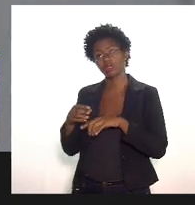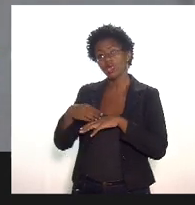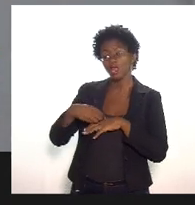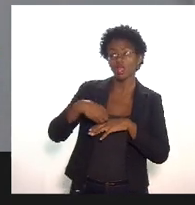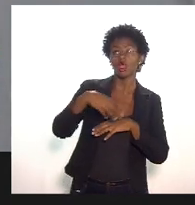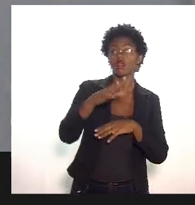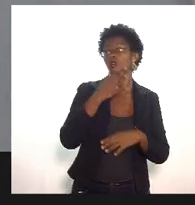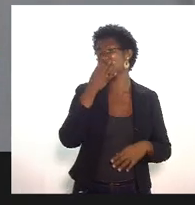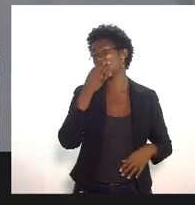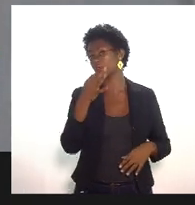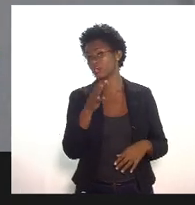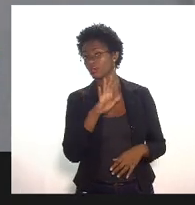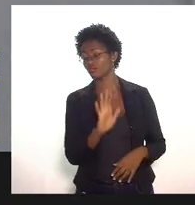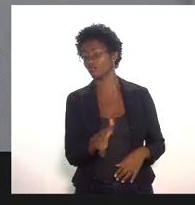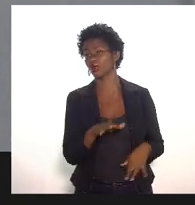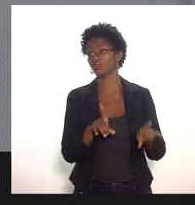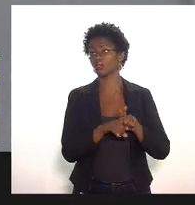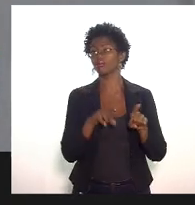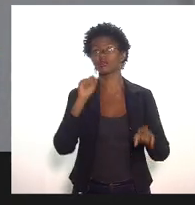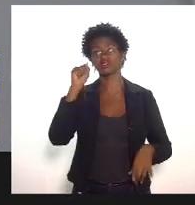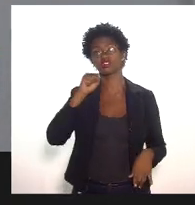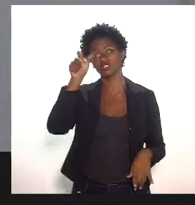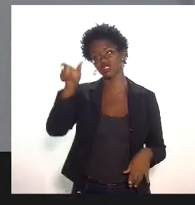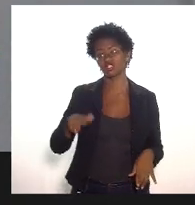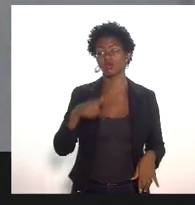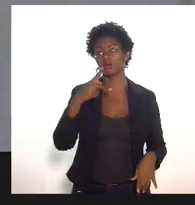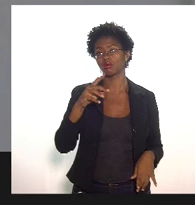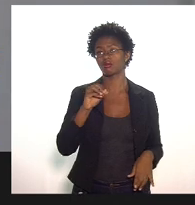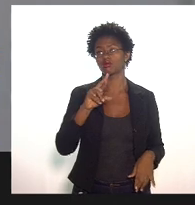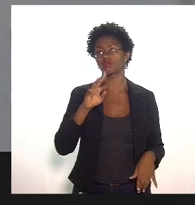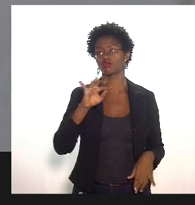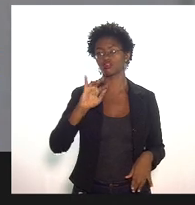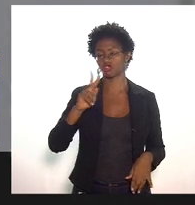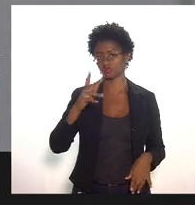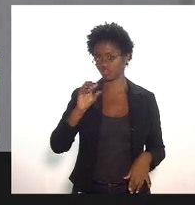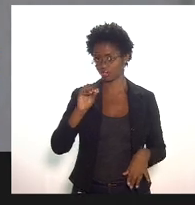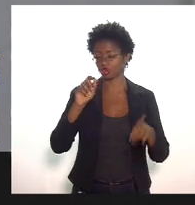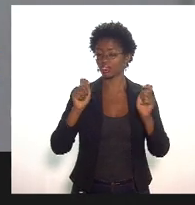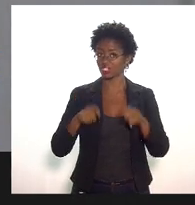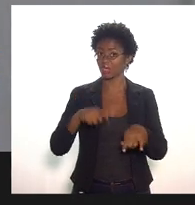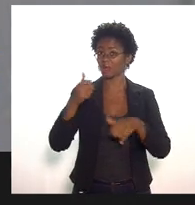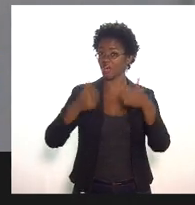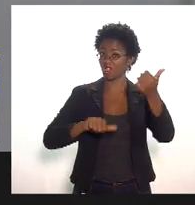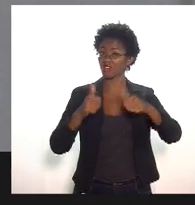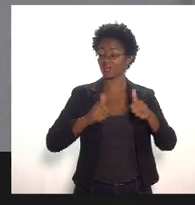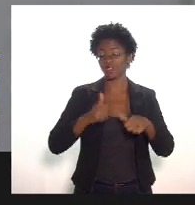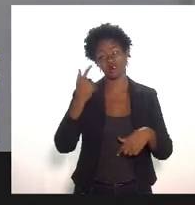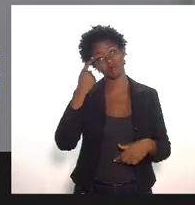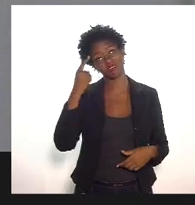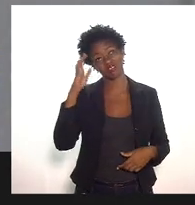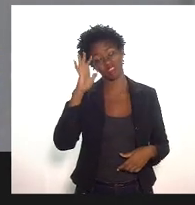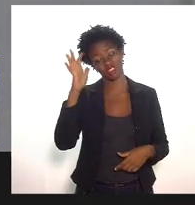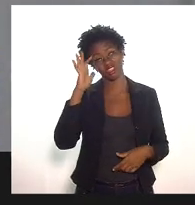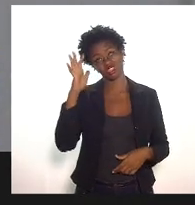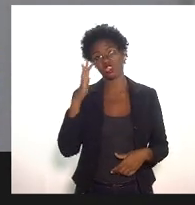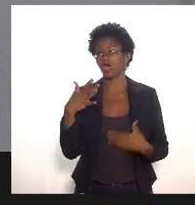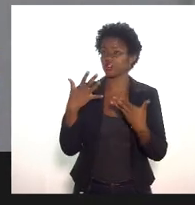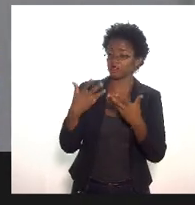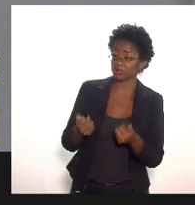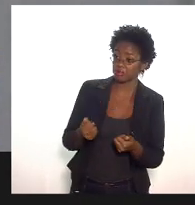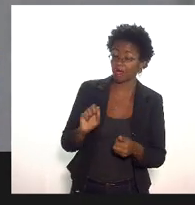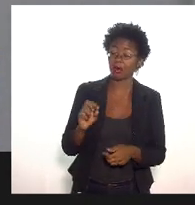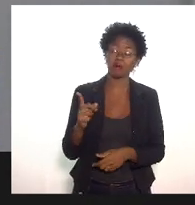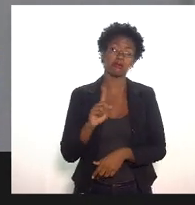a sugestão para o senador Portinho, que a gente poderia, talvez, analisar e absorver ou não as